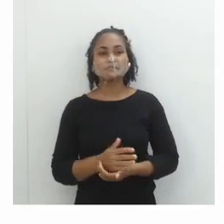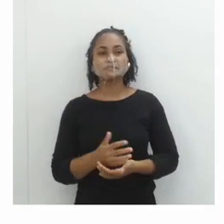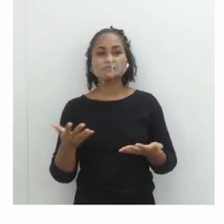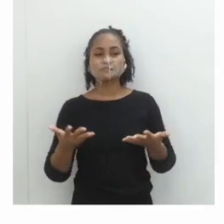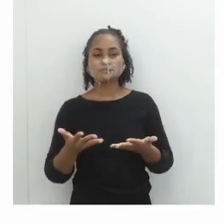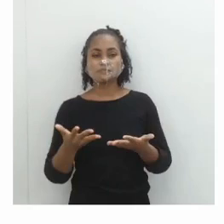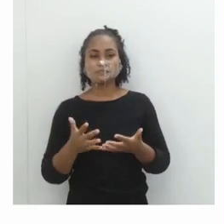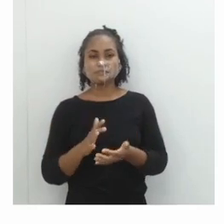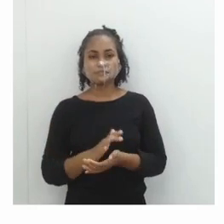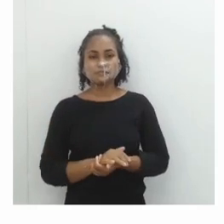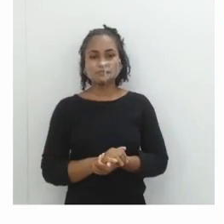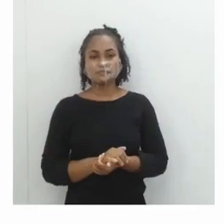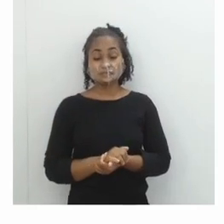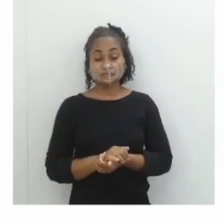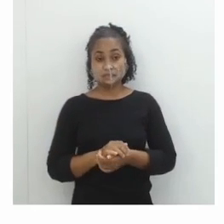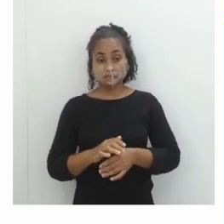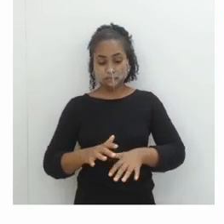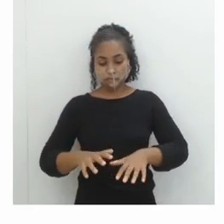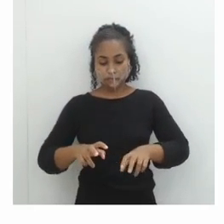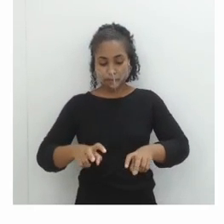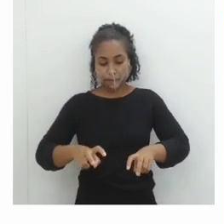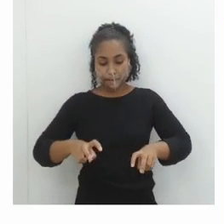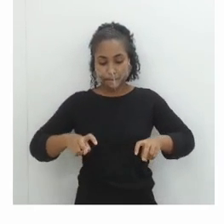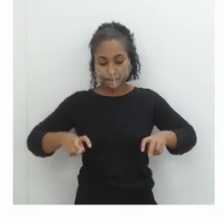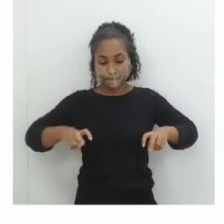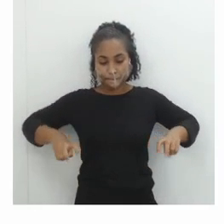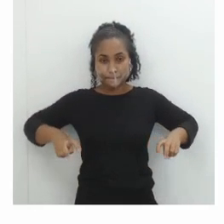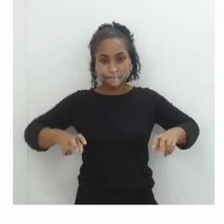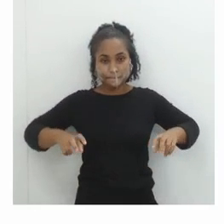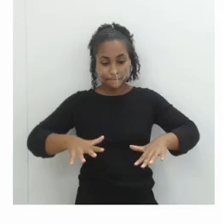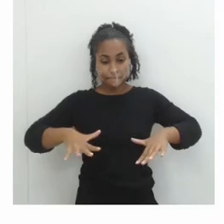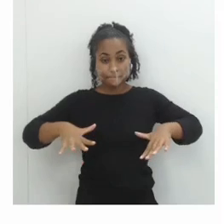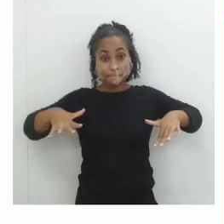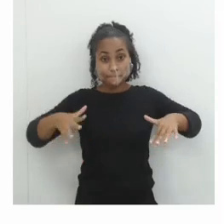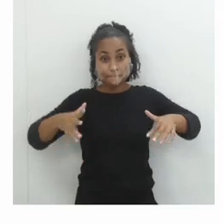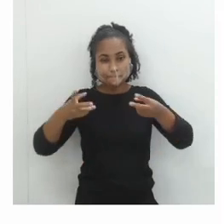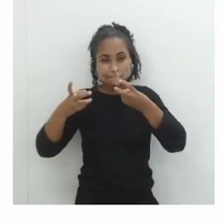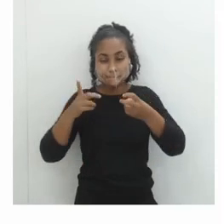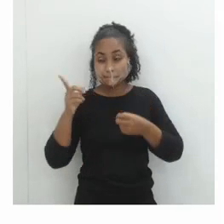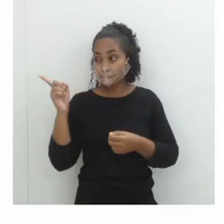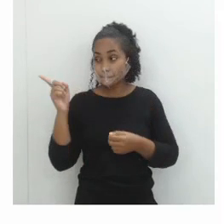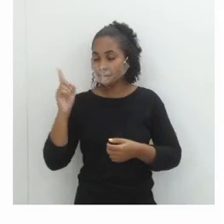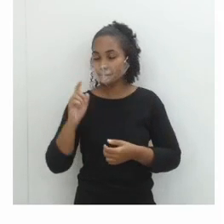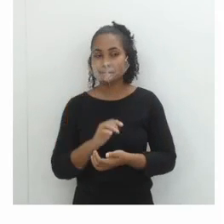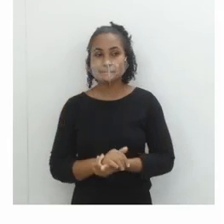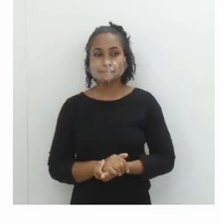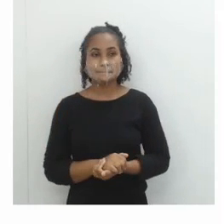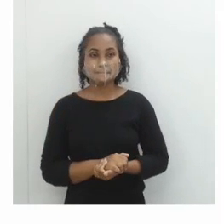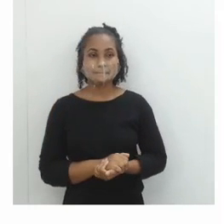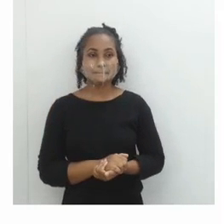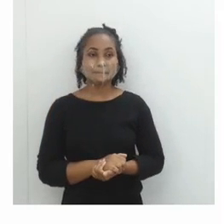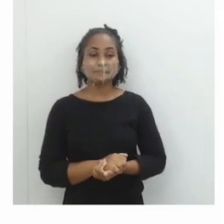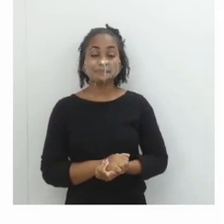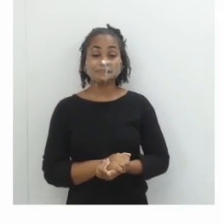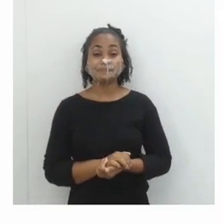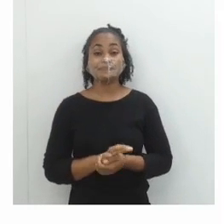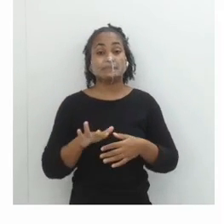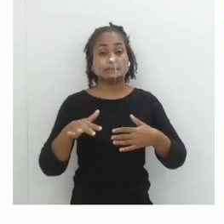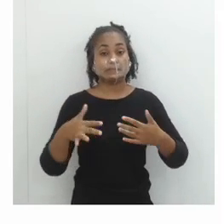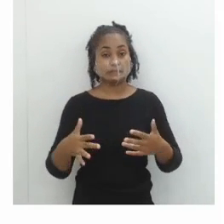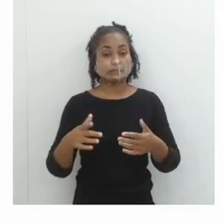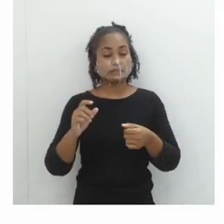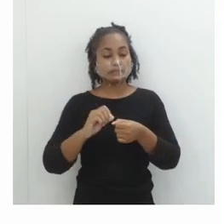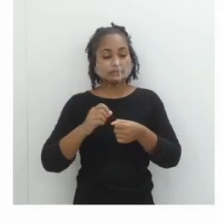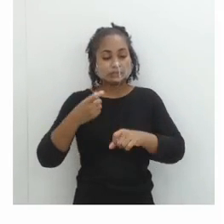sobre a arquibancada, que é onde as pessoas sentavam, como eu estou mostrando a vocês aí nessa imagem, né? A arquibancada era feita